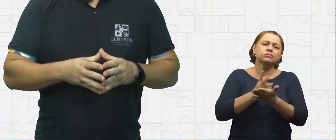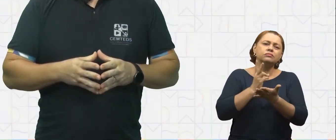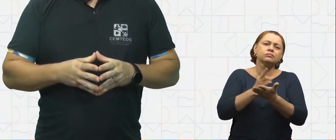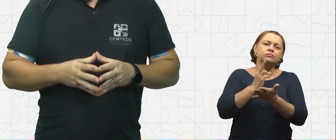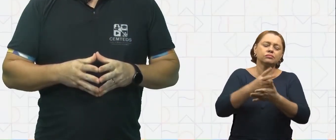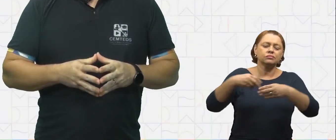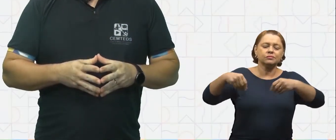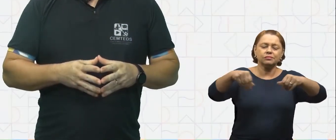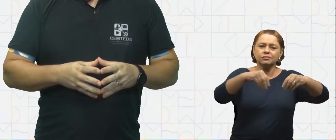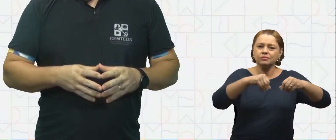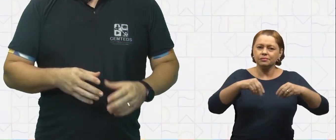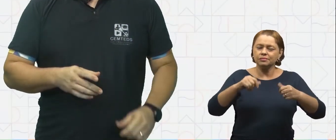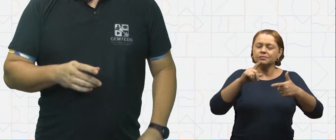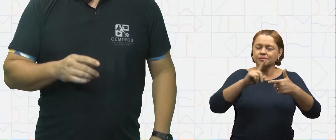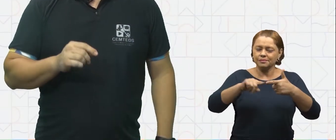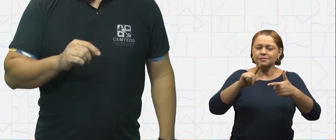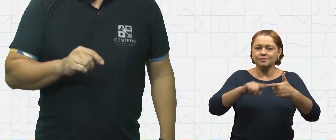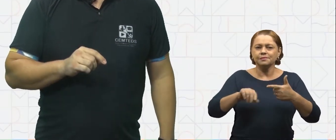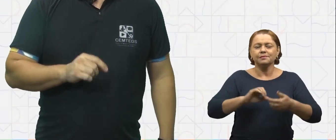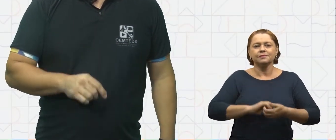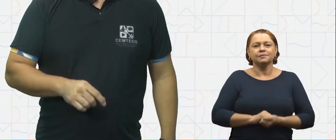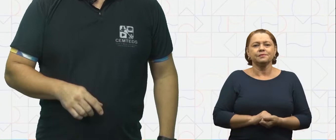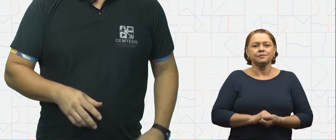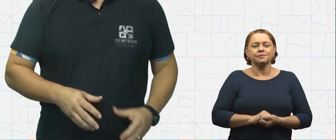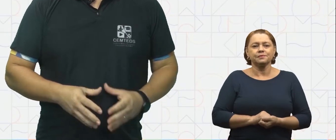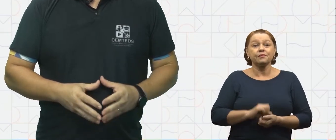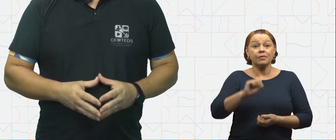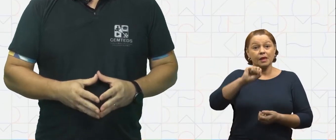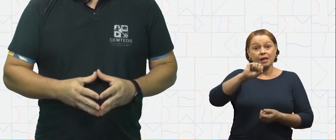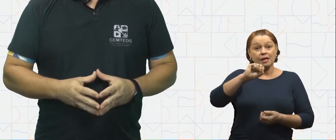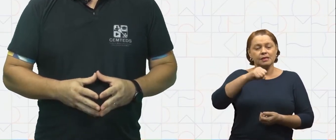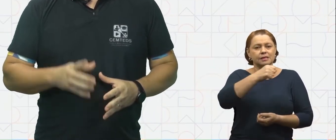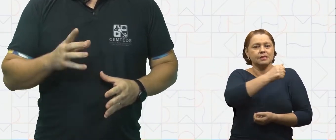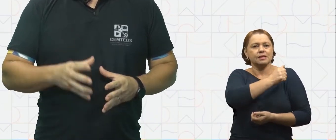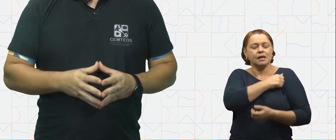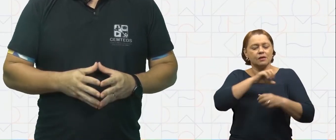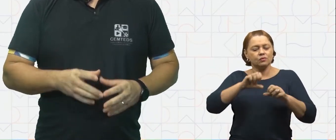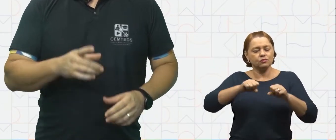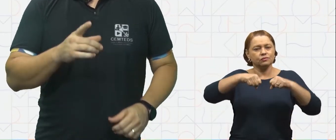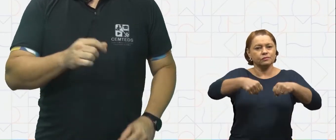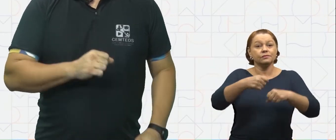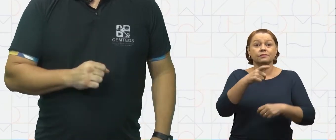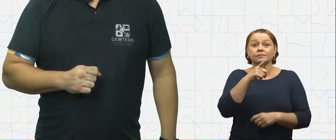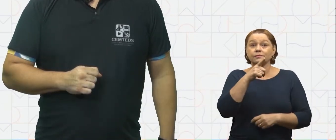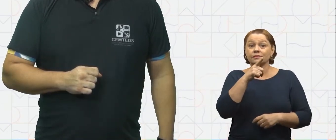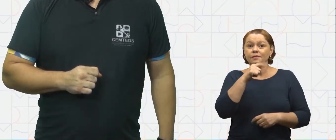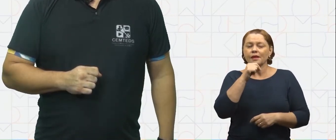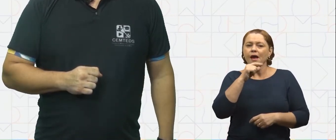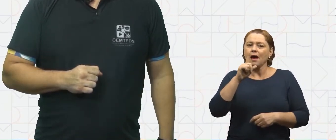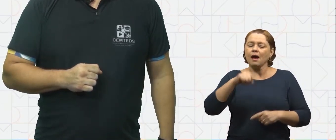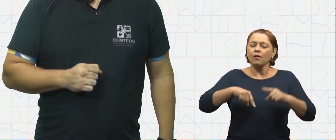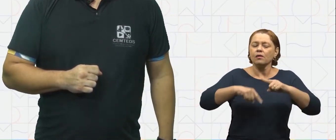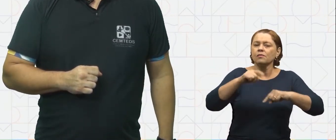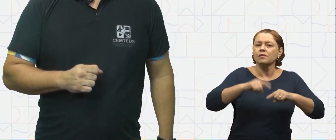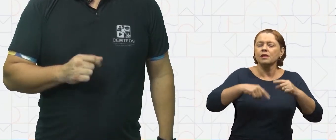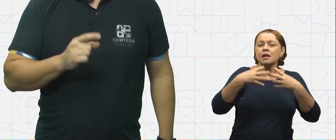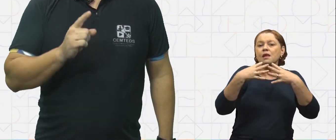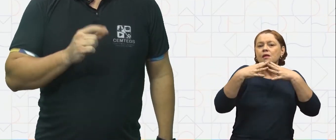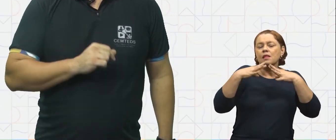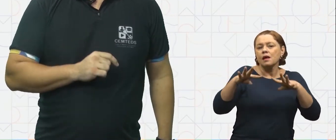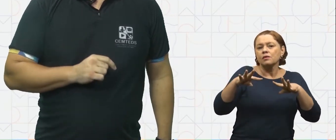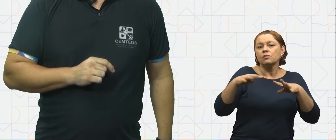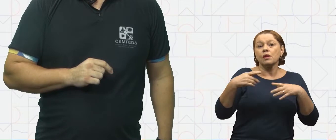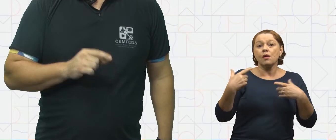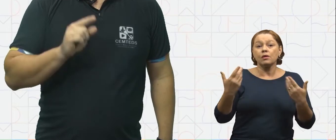Sim, dedicado aluno, a água é um recurso natural que só agora passamos a valorizá-lo. Então, vamos definir